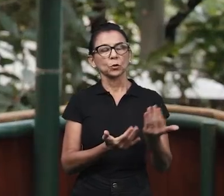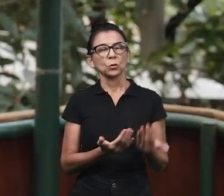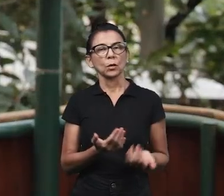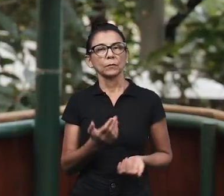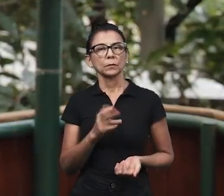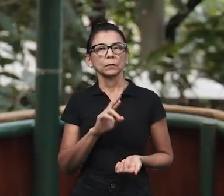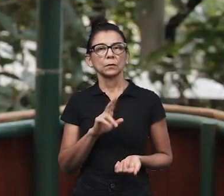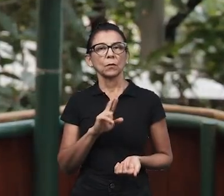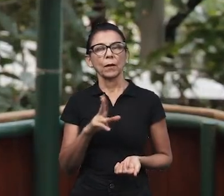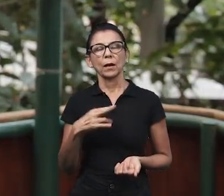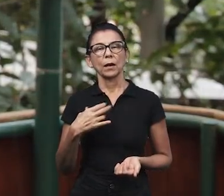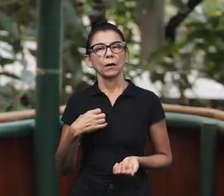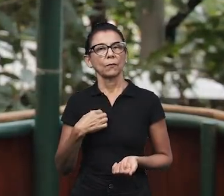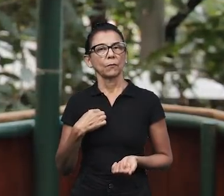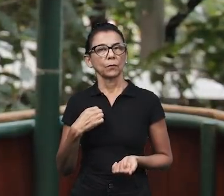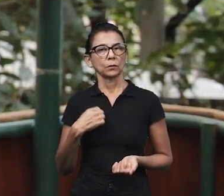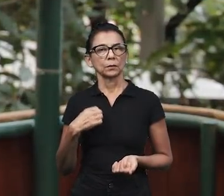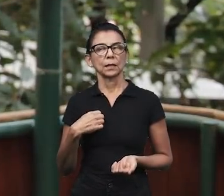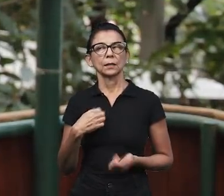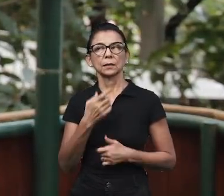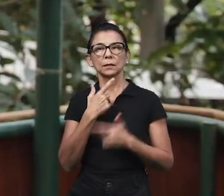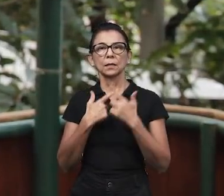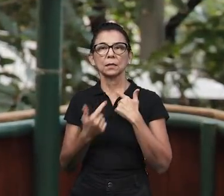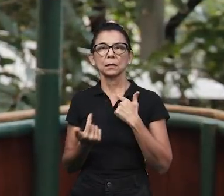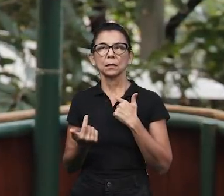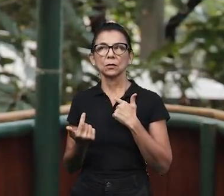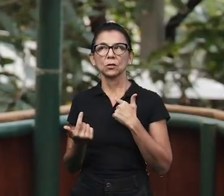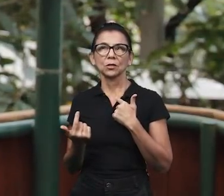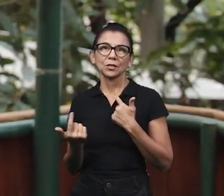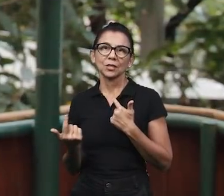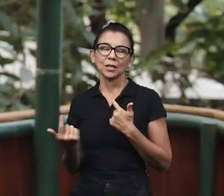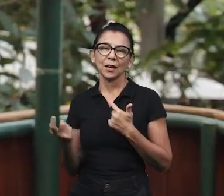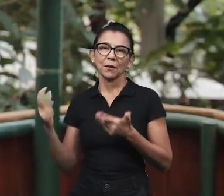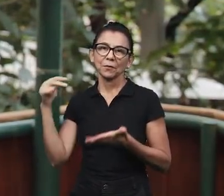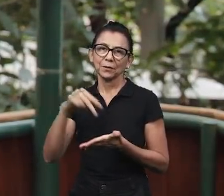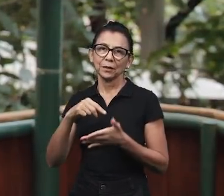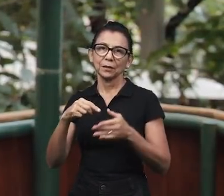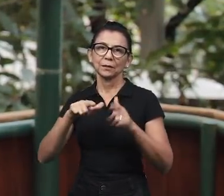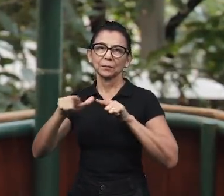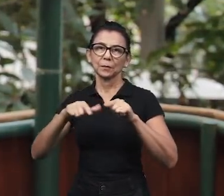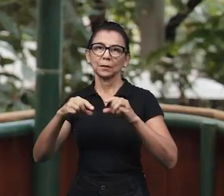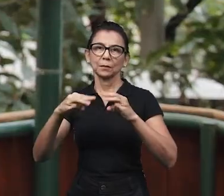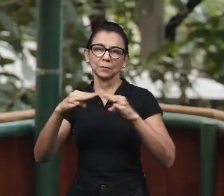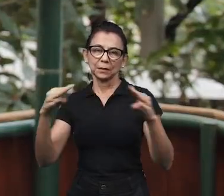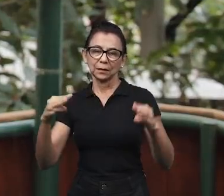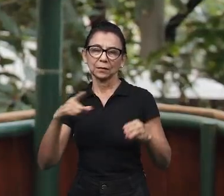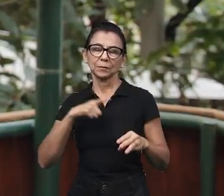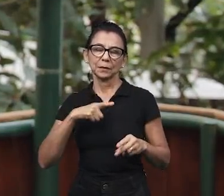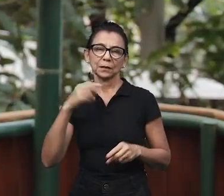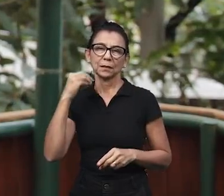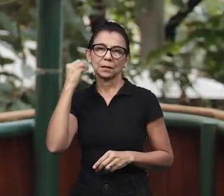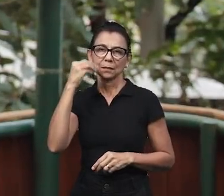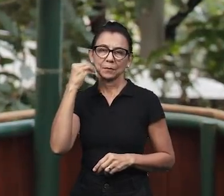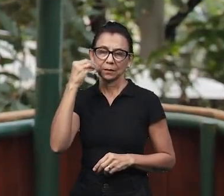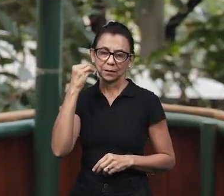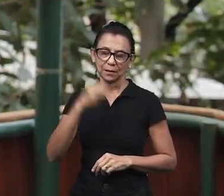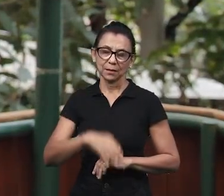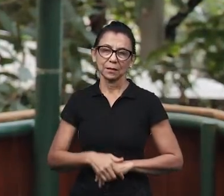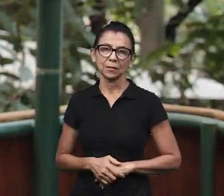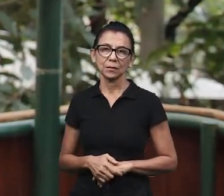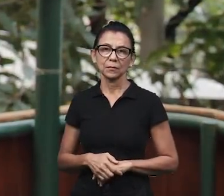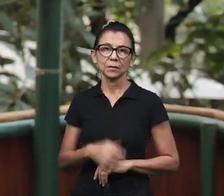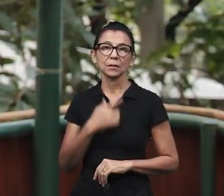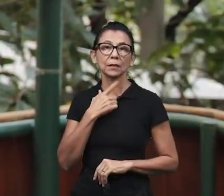vontade de subir para ter essas experiências. Então, você que está aí assistindo, se vocês têm essa vontade,